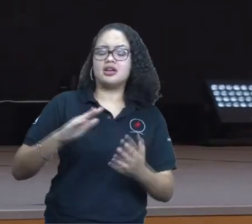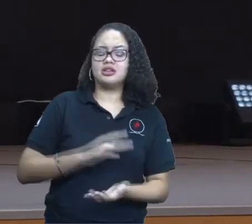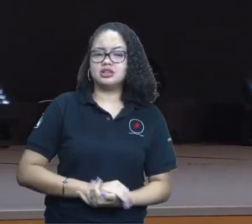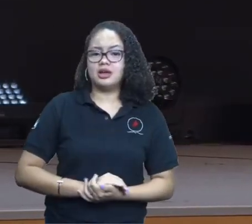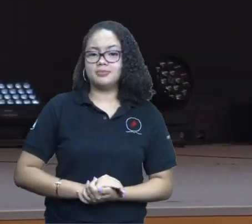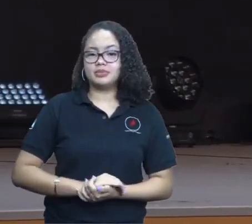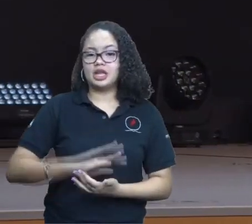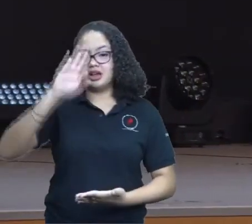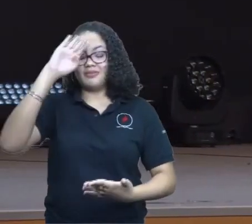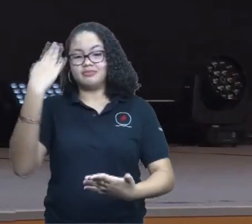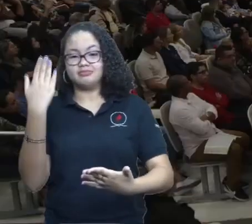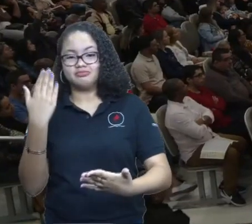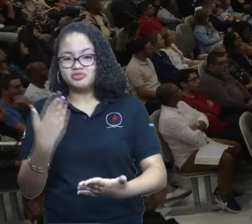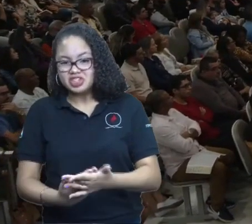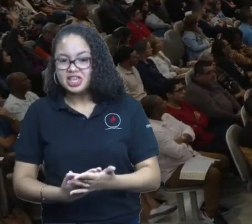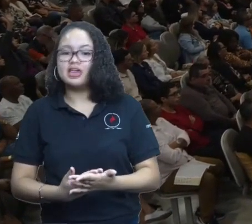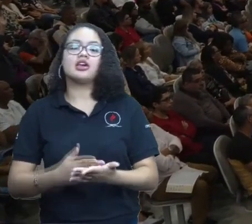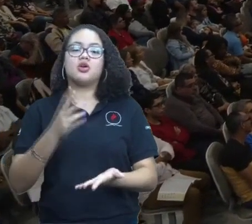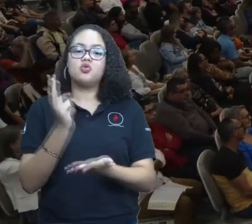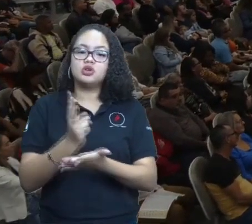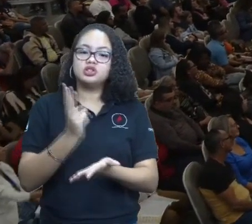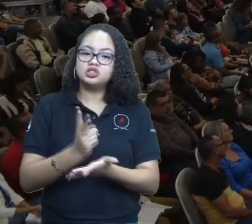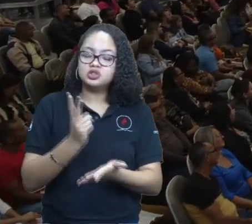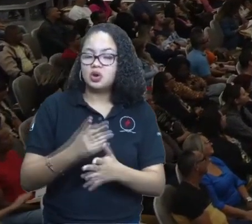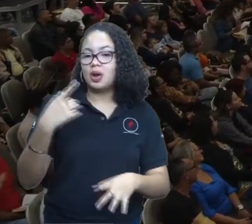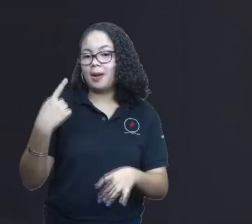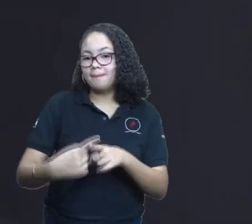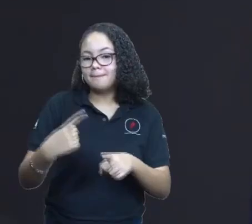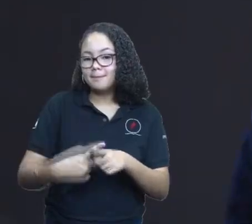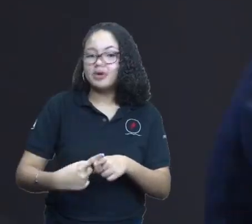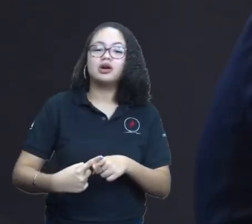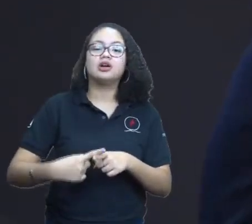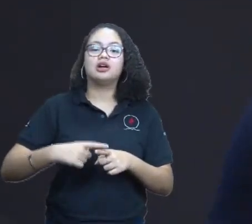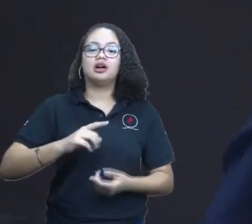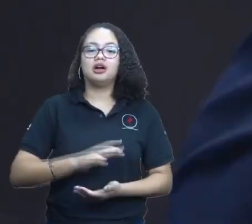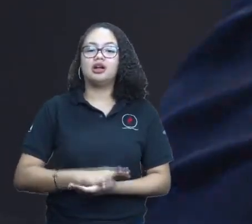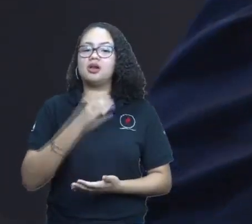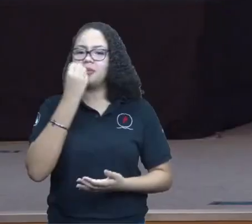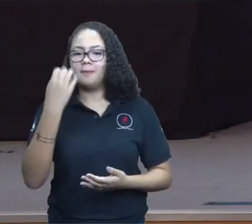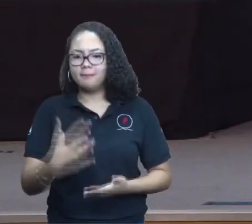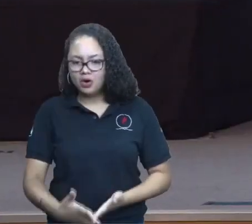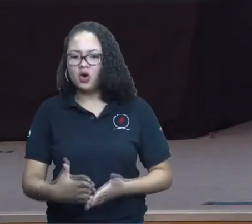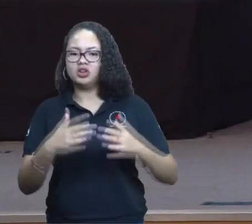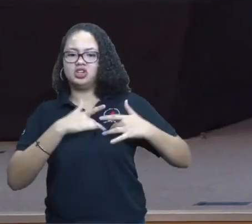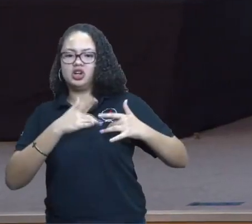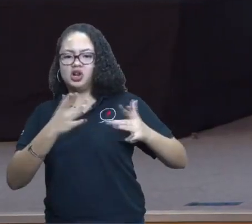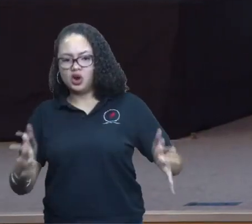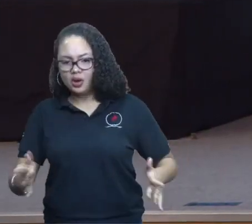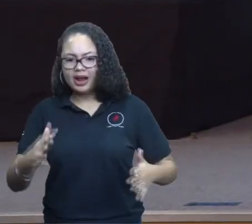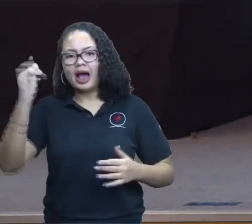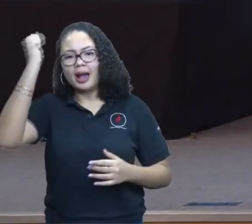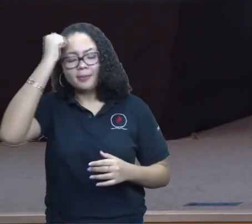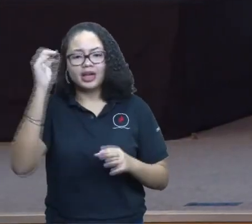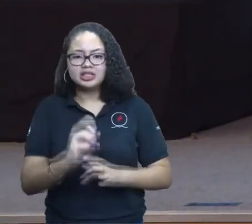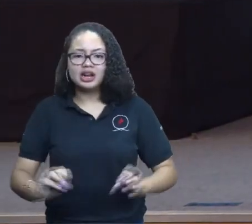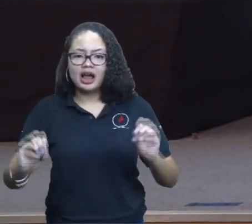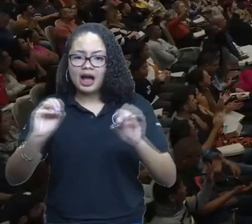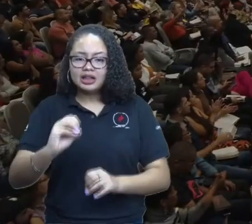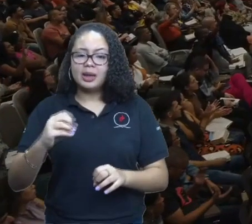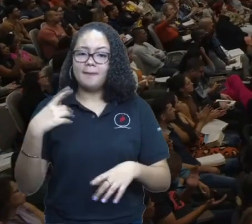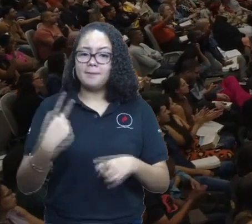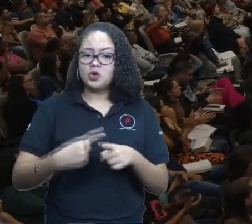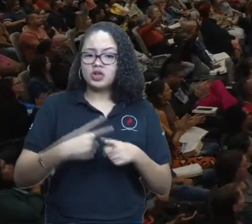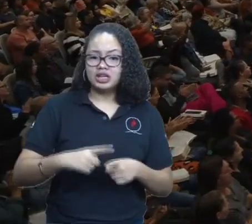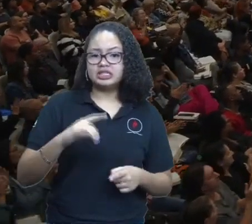do desleal é problema dele continue acreditando em aliança e sendo bom sendo Generoso não se arrependa de ser